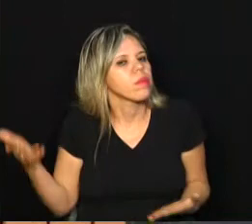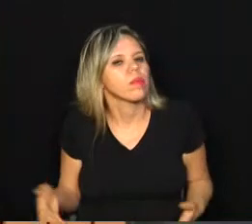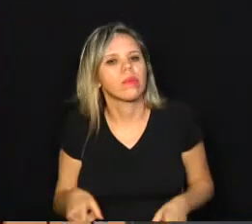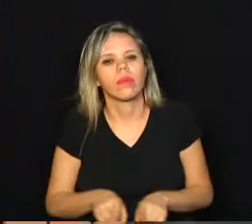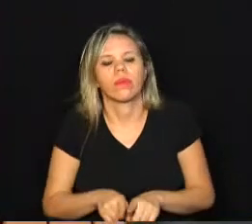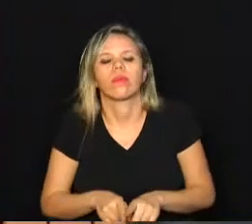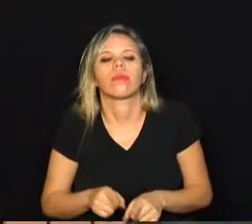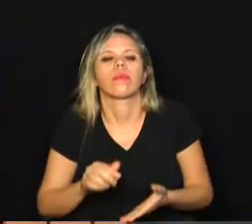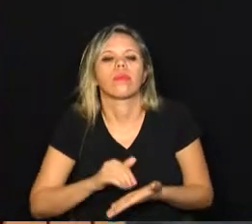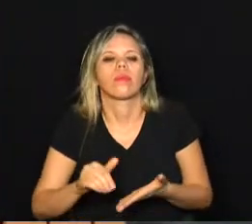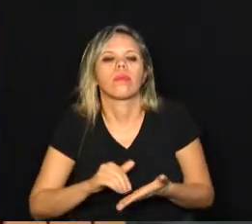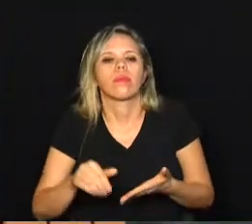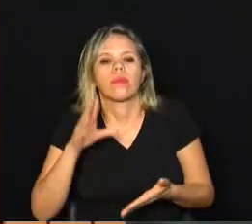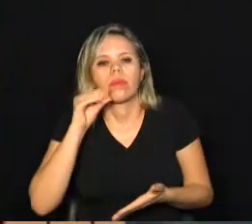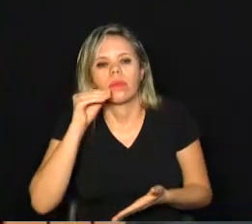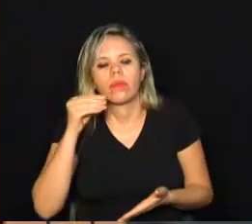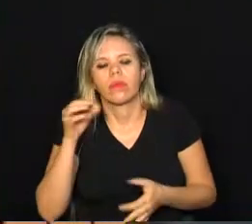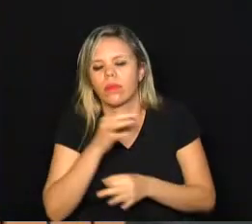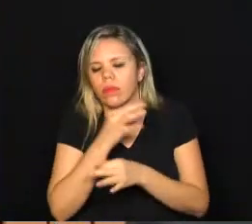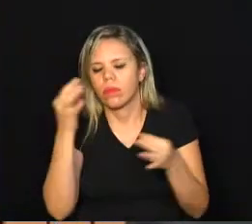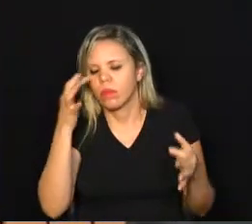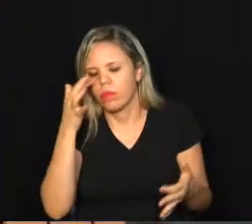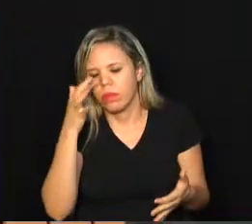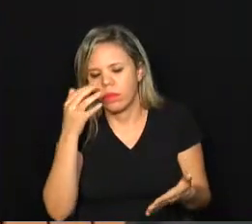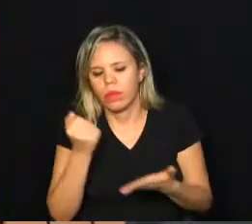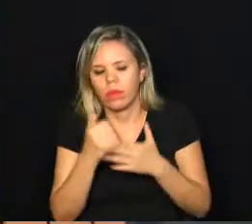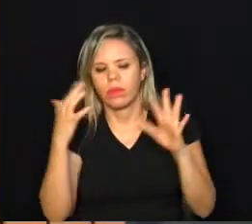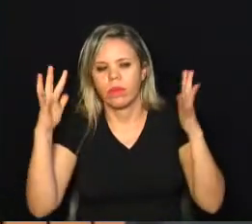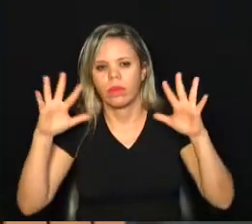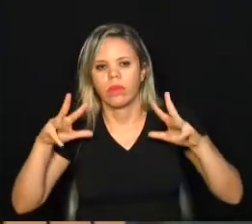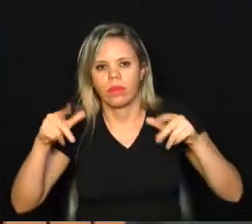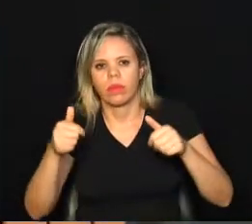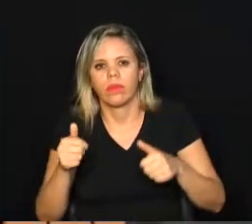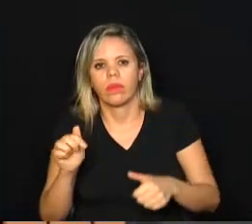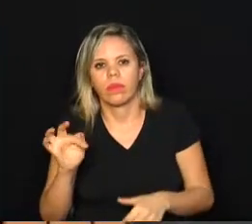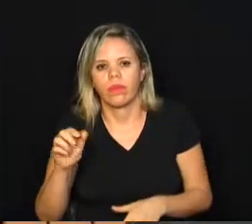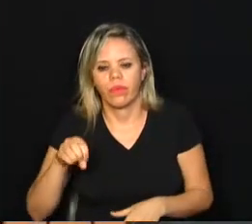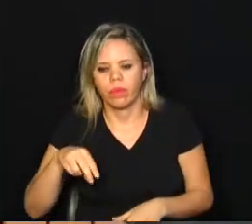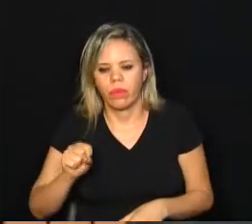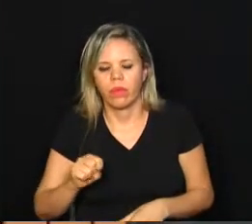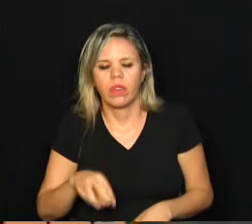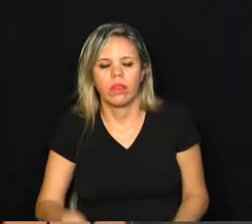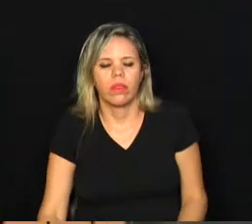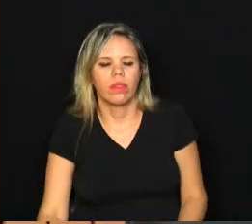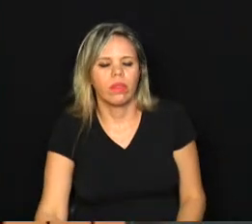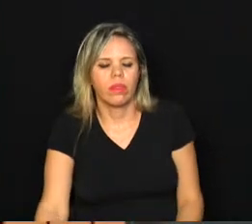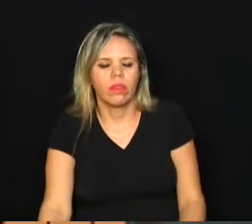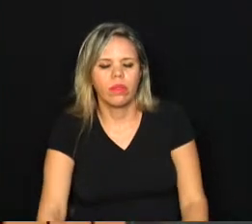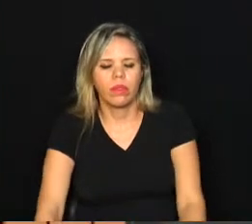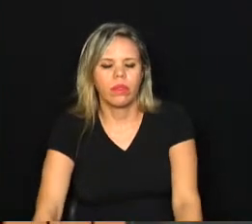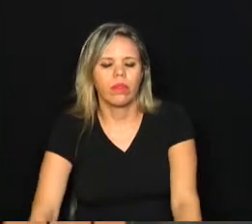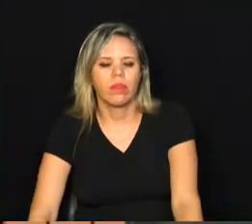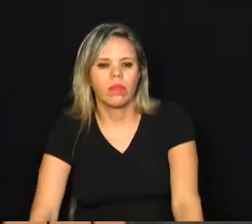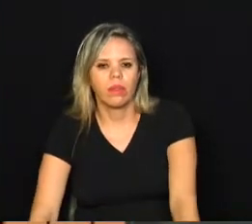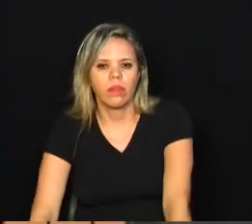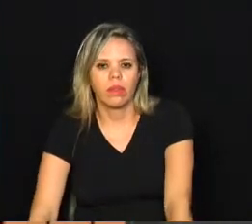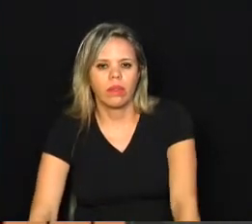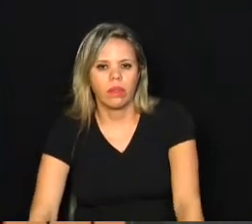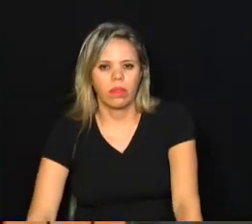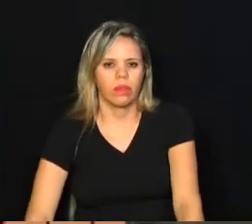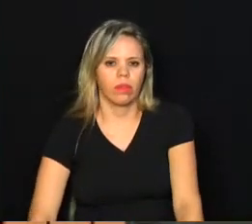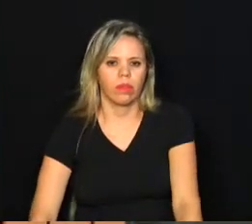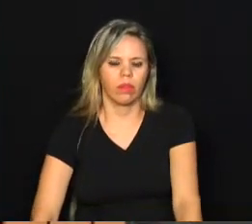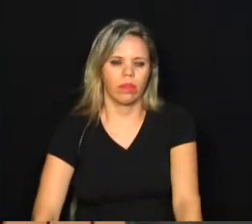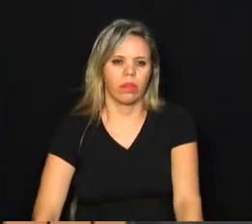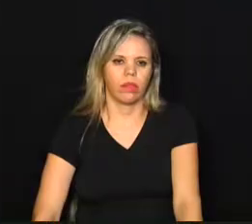O trabalho de vocês é incrível. Parabéns a todos. O Afonso quer falar, só um segundinho. Por favor, Afonso.